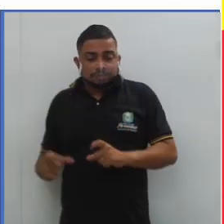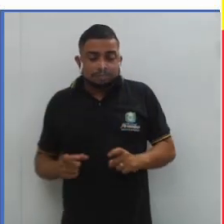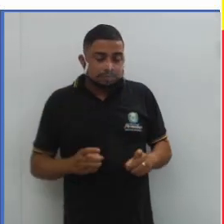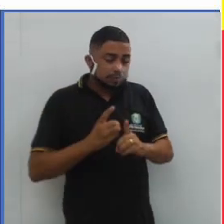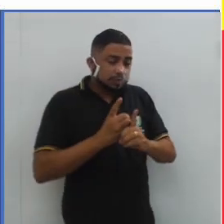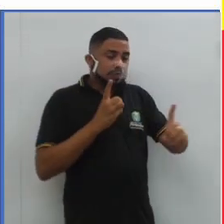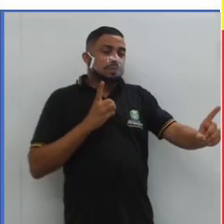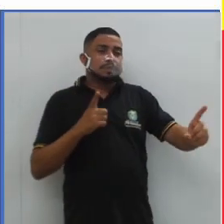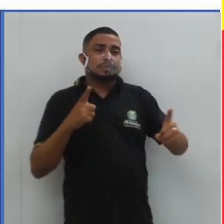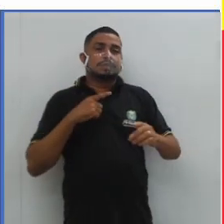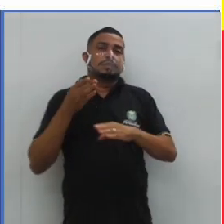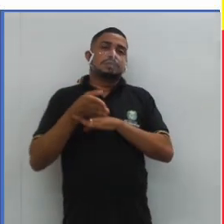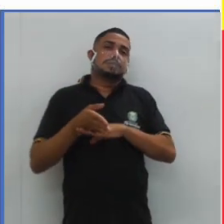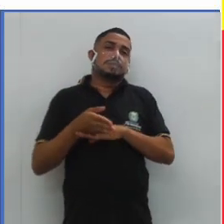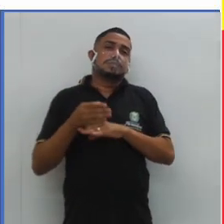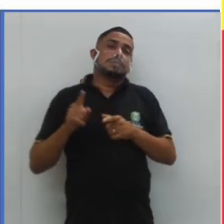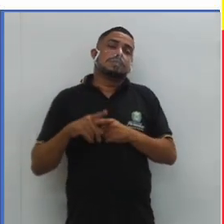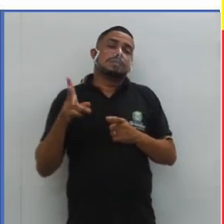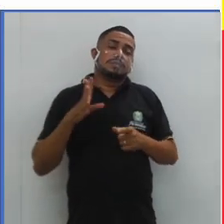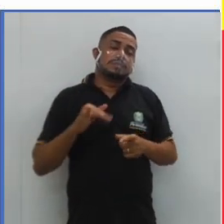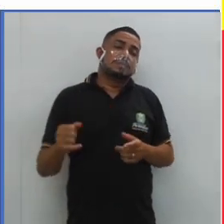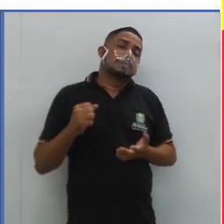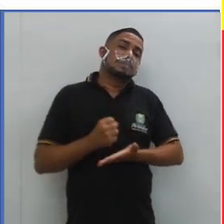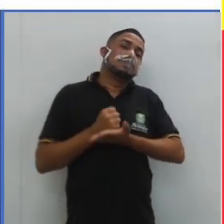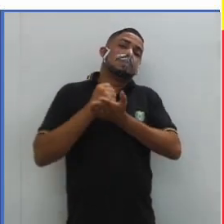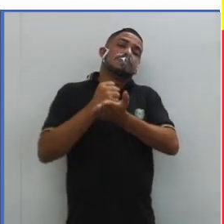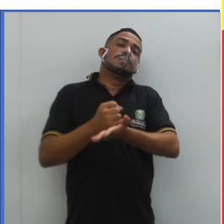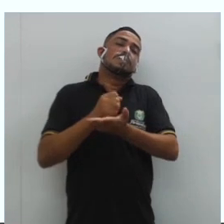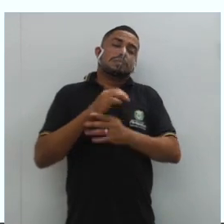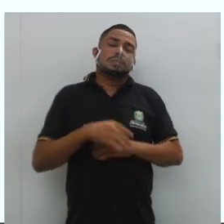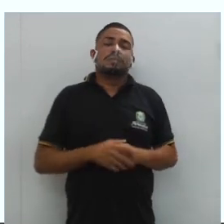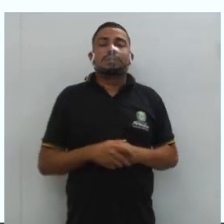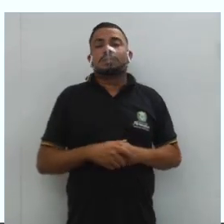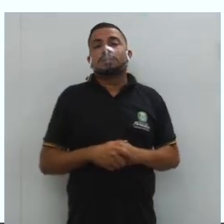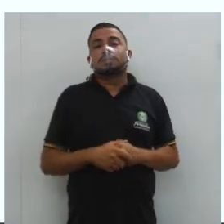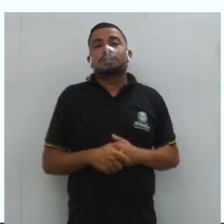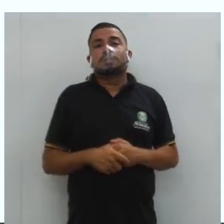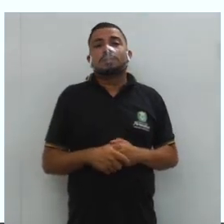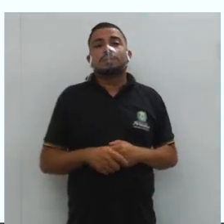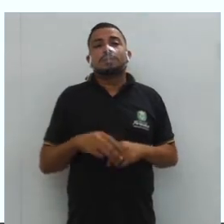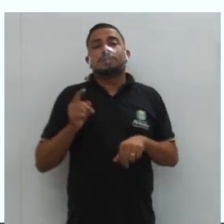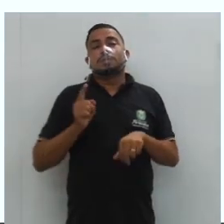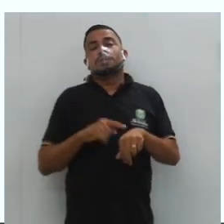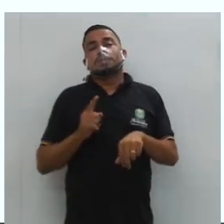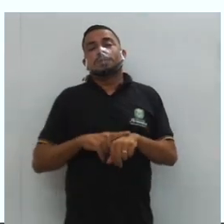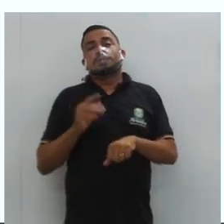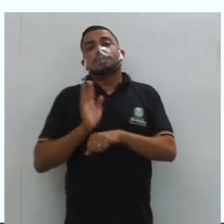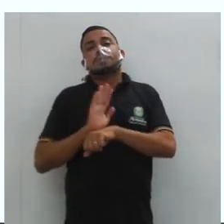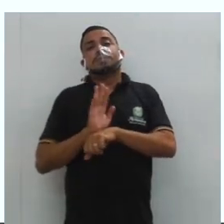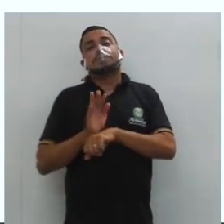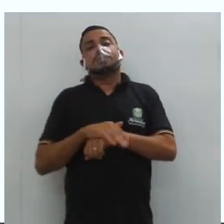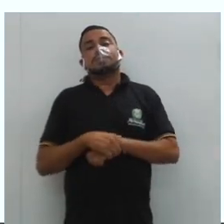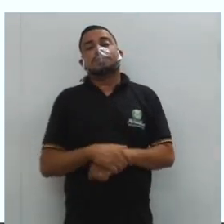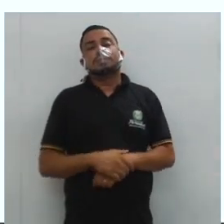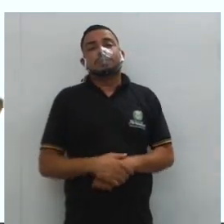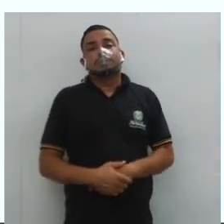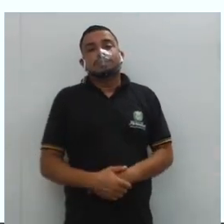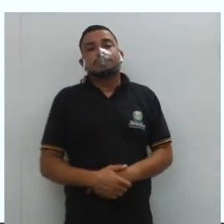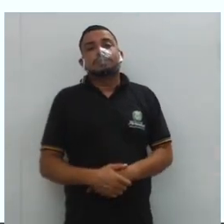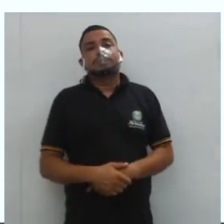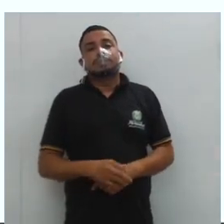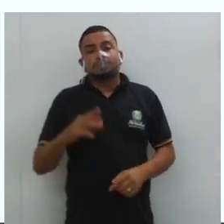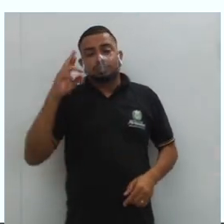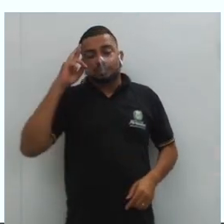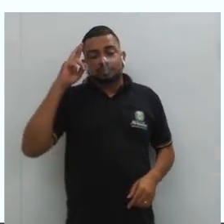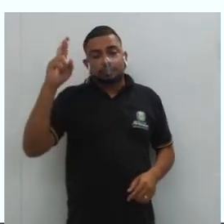nas distâncias em que as câmeras estão colocadas. Então, ele vai auxiliar, né, então, na hora da filmagem, o storyboard